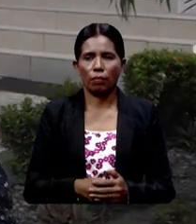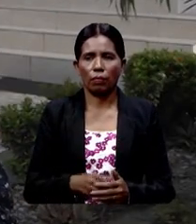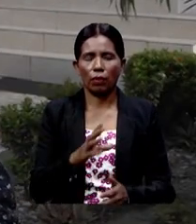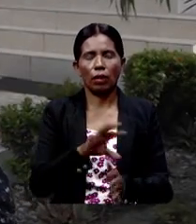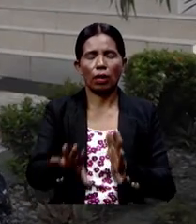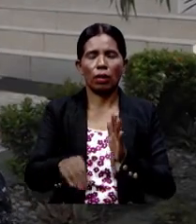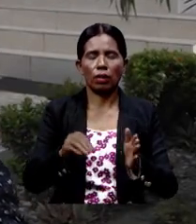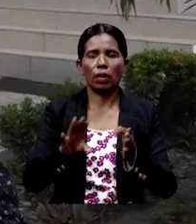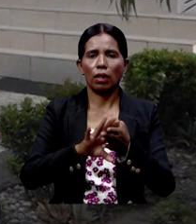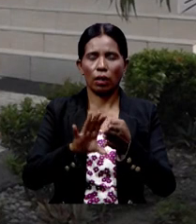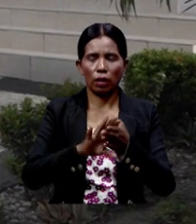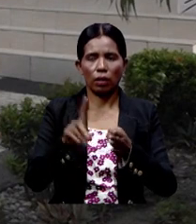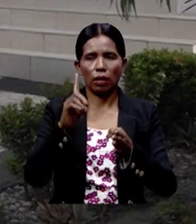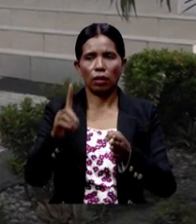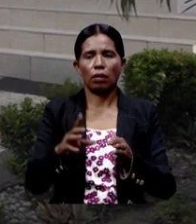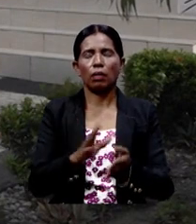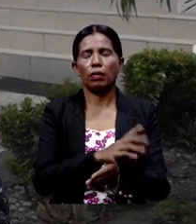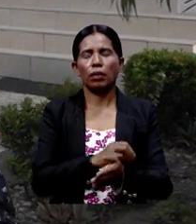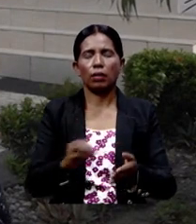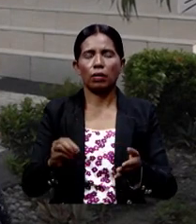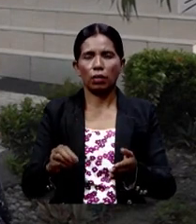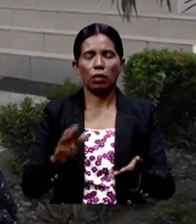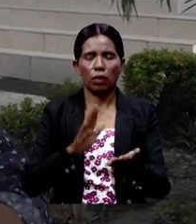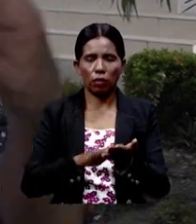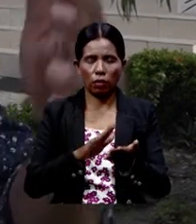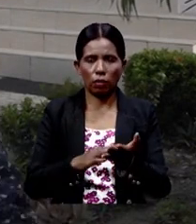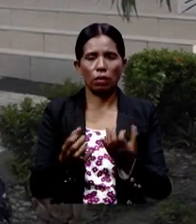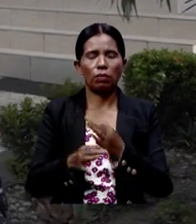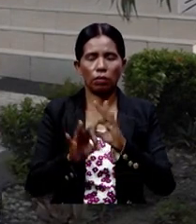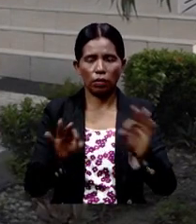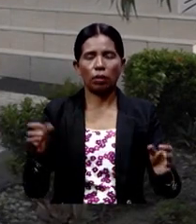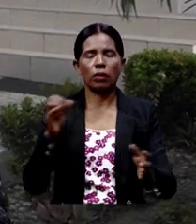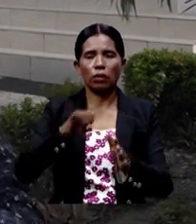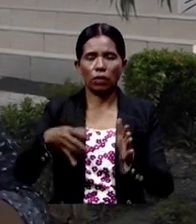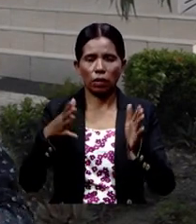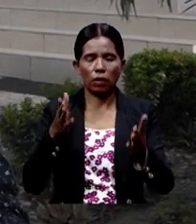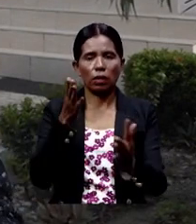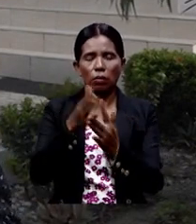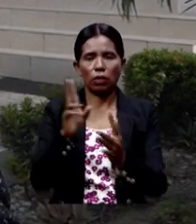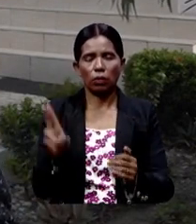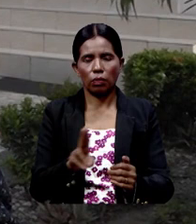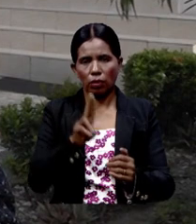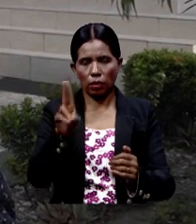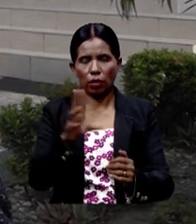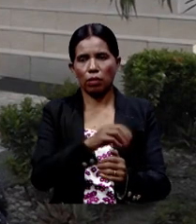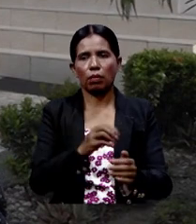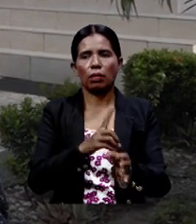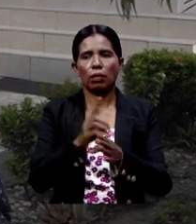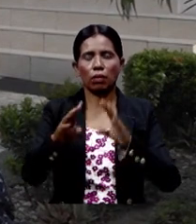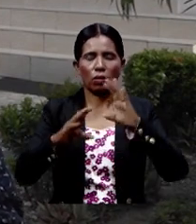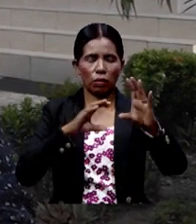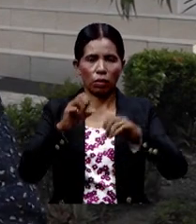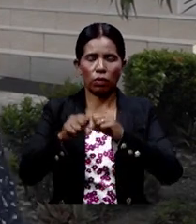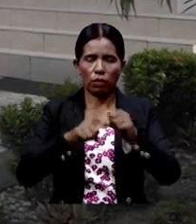acreditação ou bolo de retan carik bolsa de estudo ba jornalista nebe bele tama ia universidade, nene tama ia departamento de comunicação